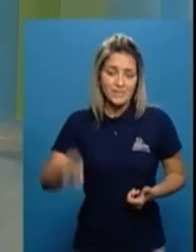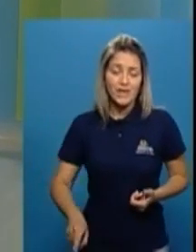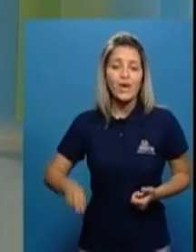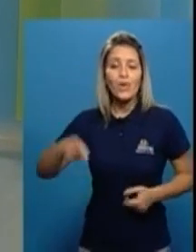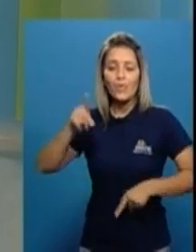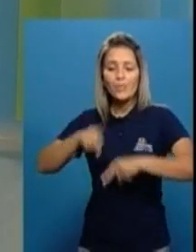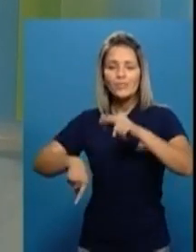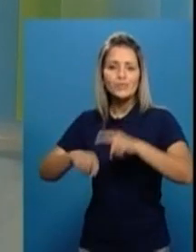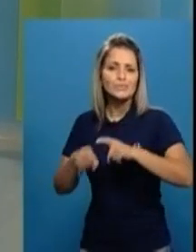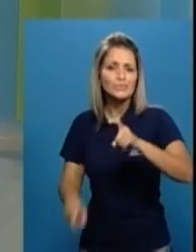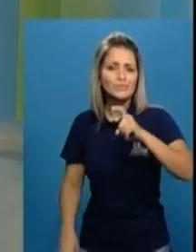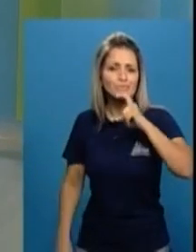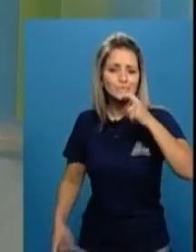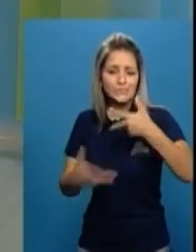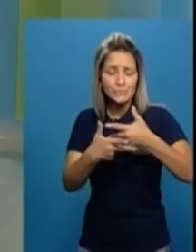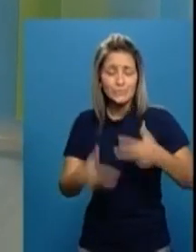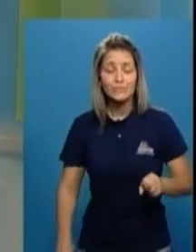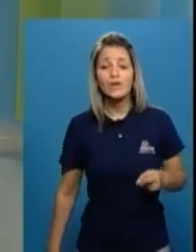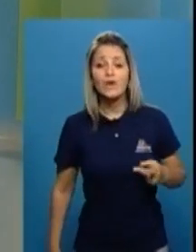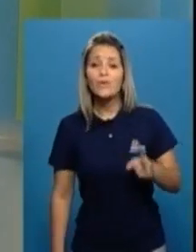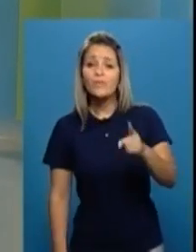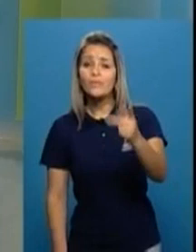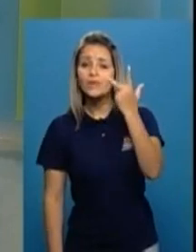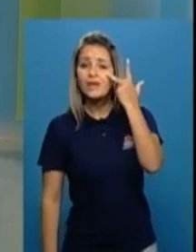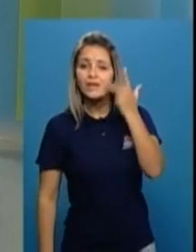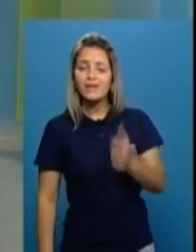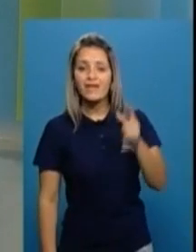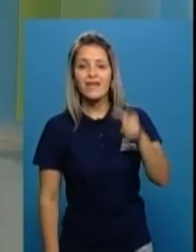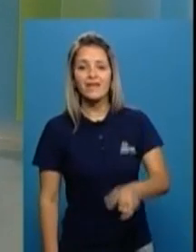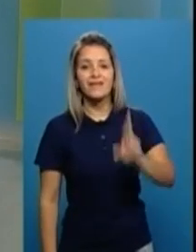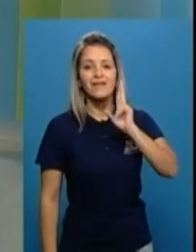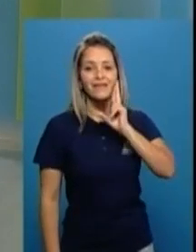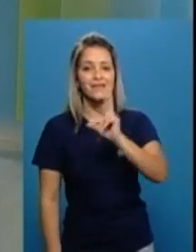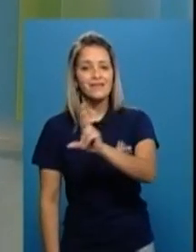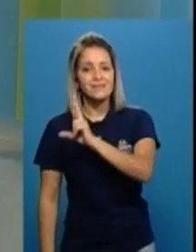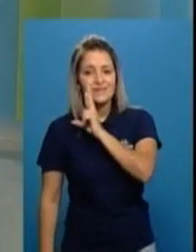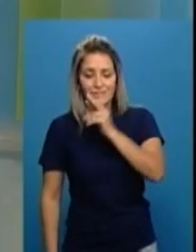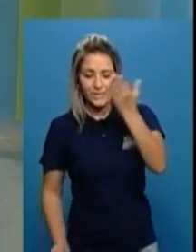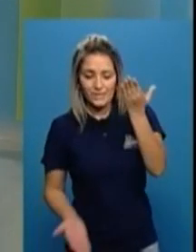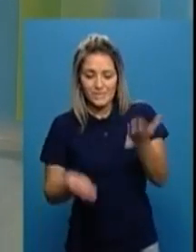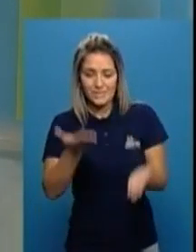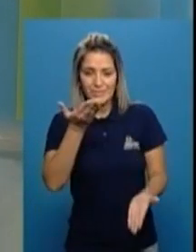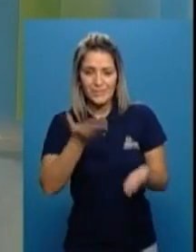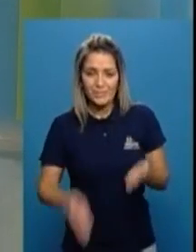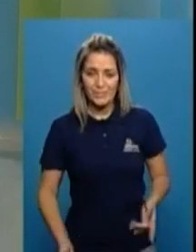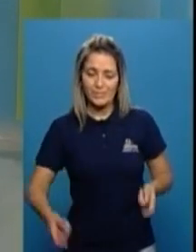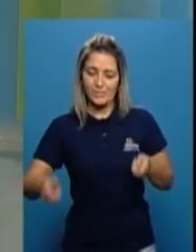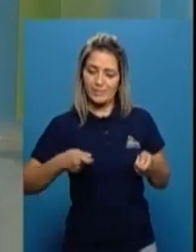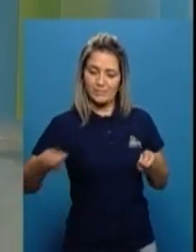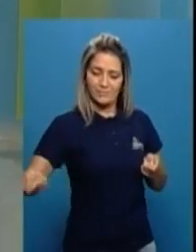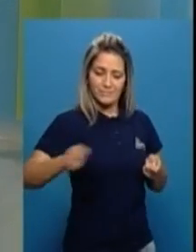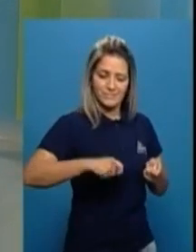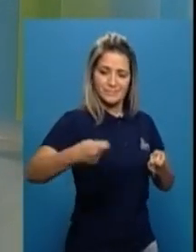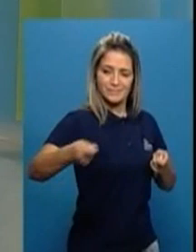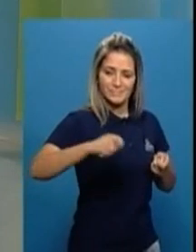serviço nós podemos lembrar até algo bem comum para vocês, que são os restaurantes por quilo, onde todo mundo entra, passa numa mesma